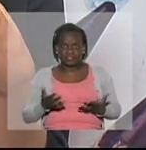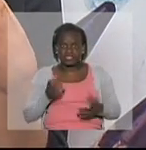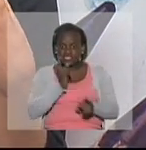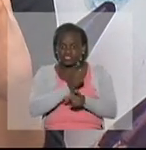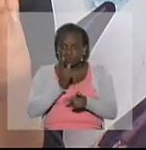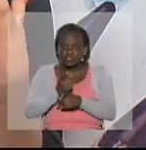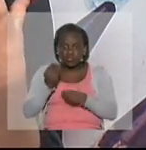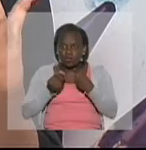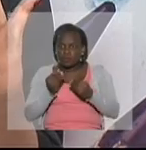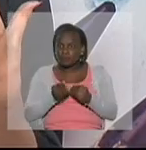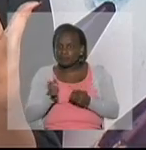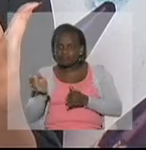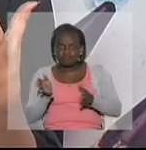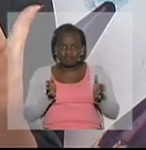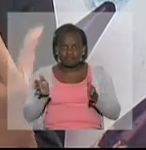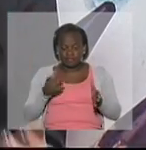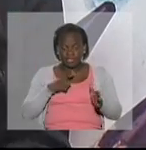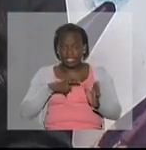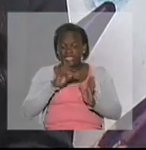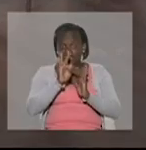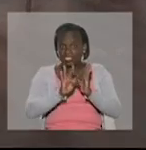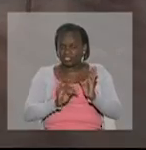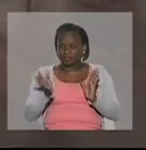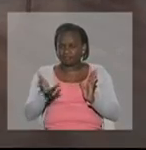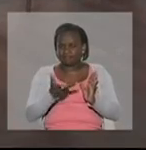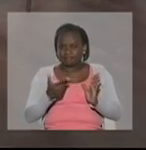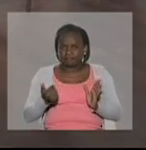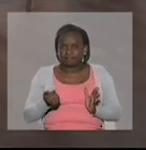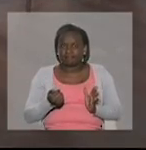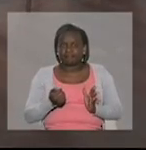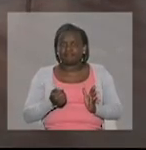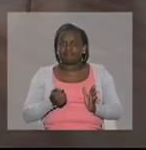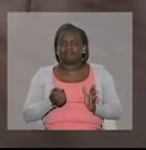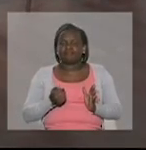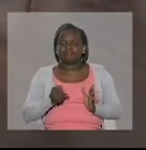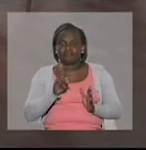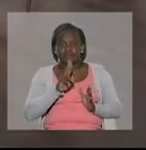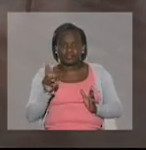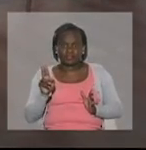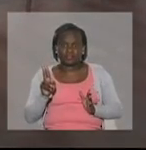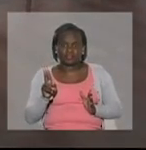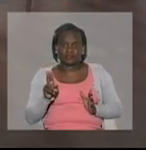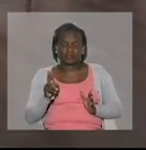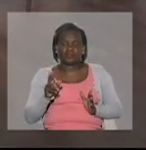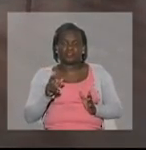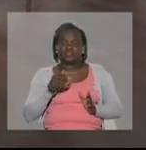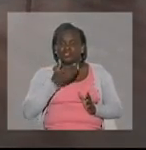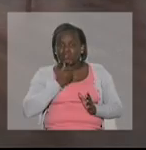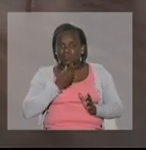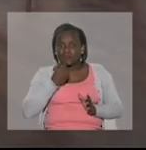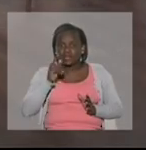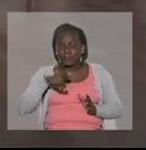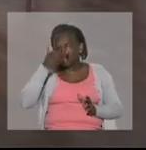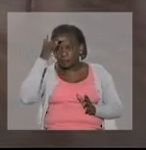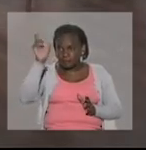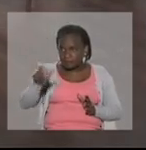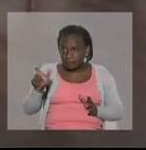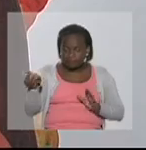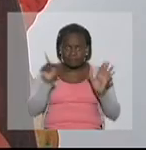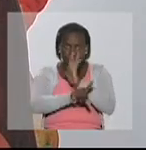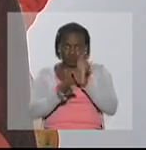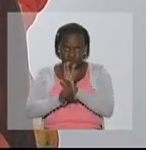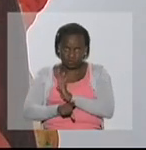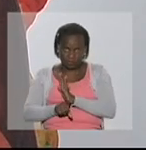né? Descobrir saídas. Tem um texto maravilhoso que chama-se O Homem é o Ser que